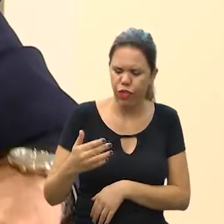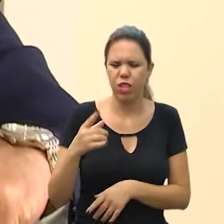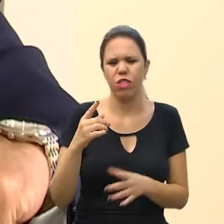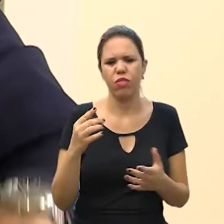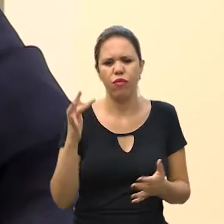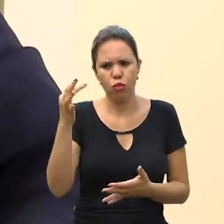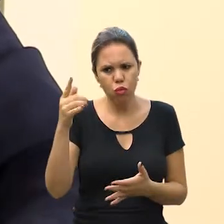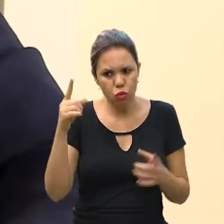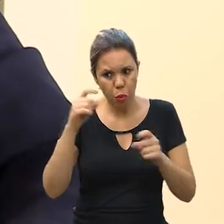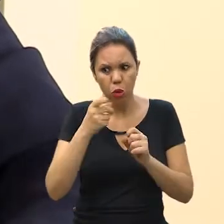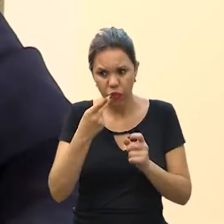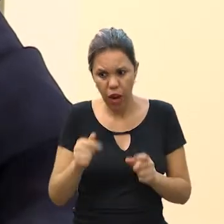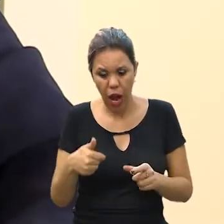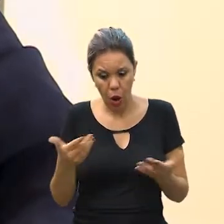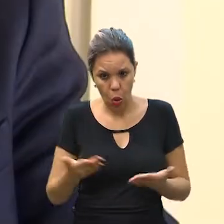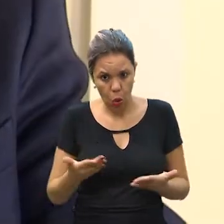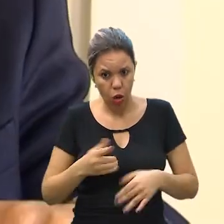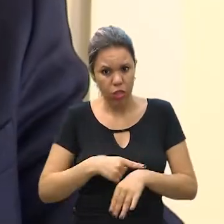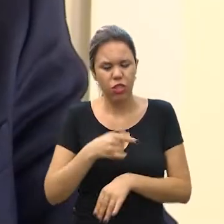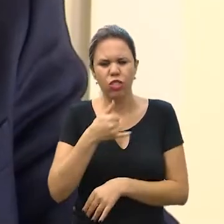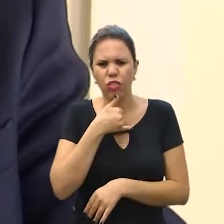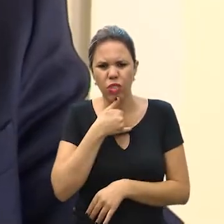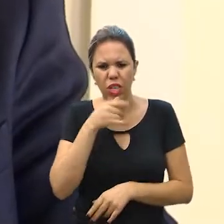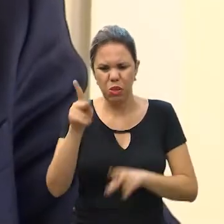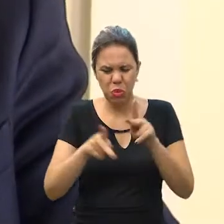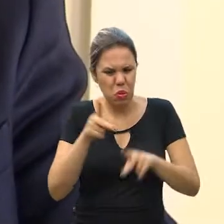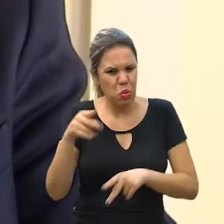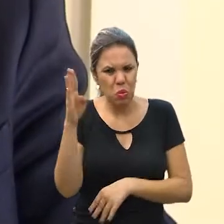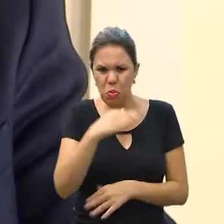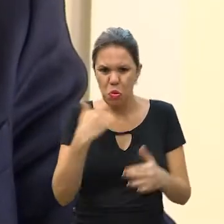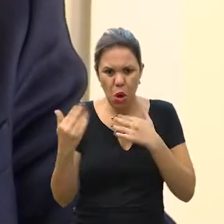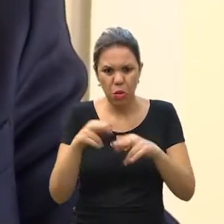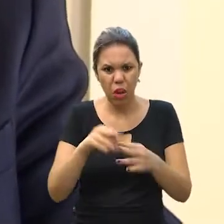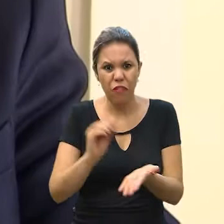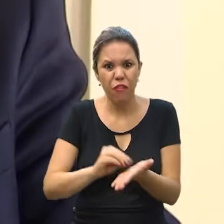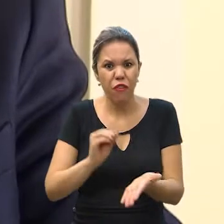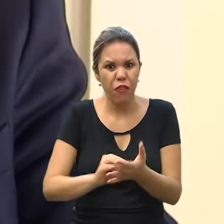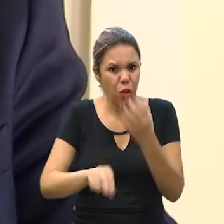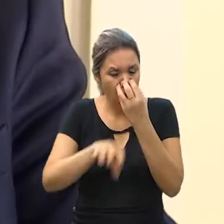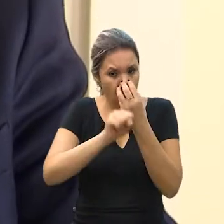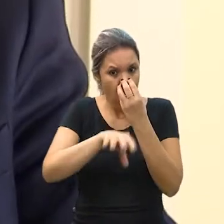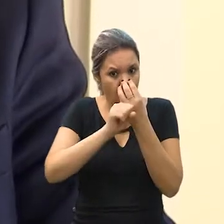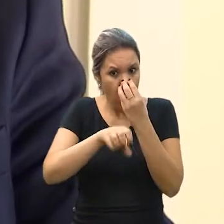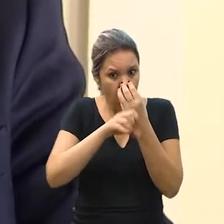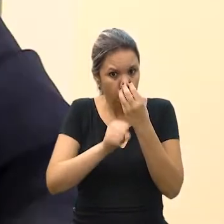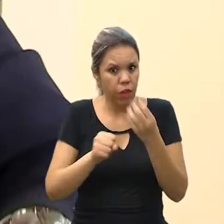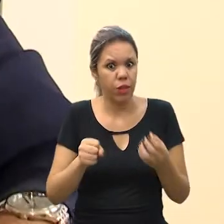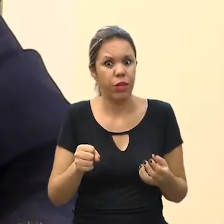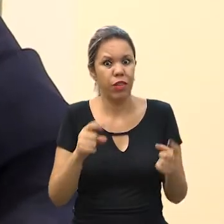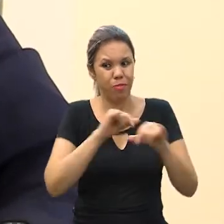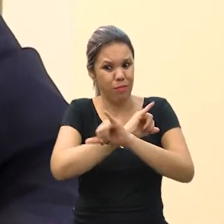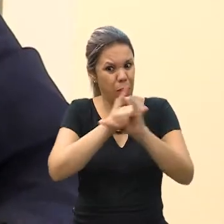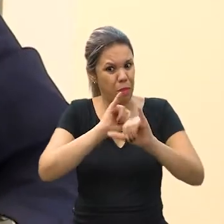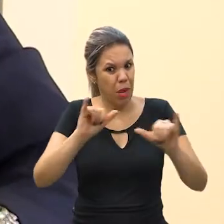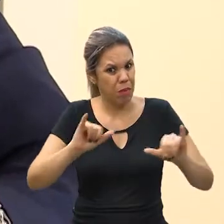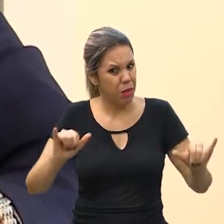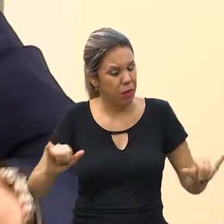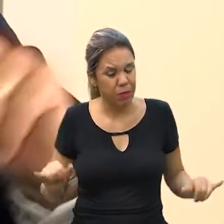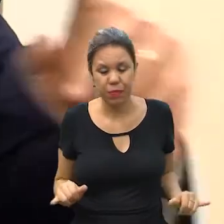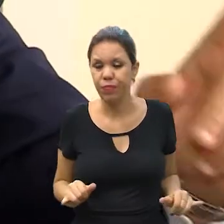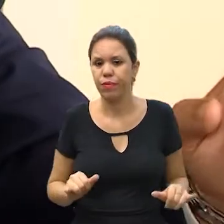a história é muito triste. Brasileiros estão morrendo por falta de oxigênio. Isso é